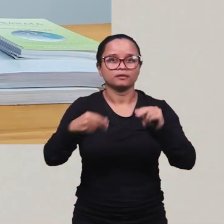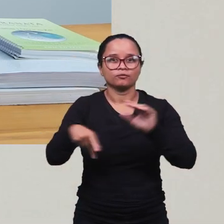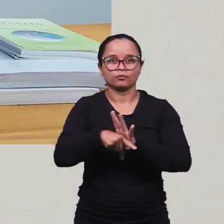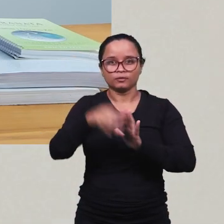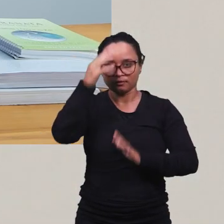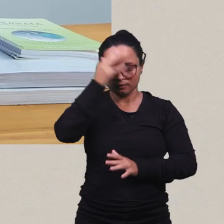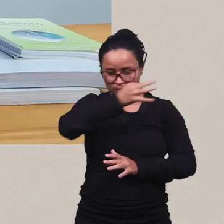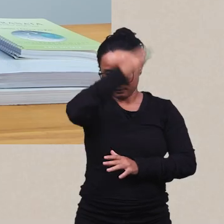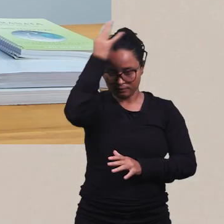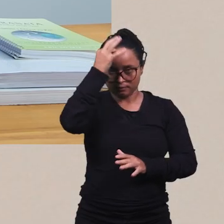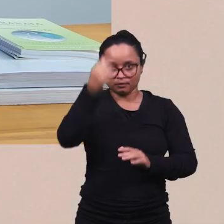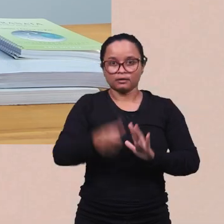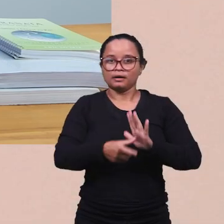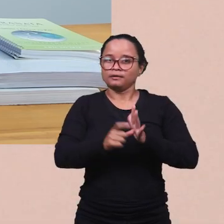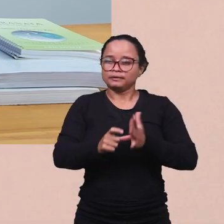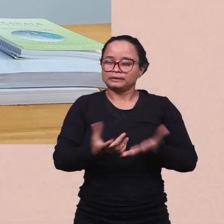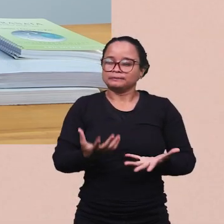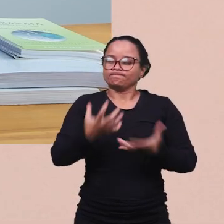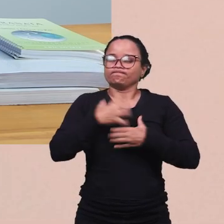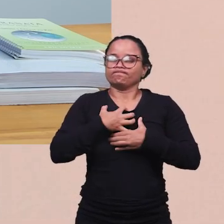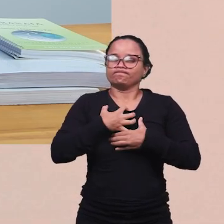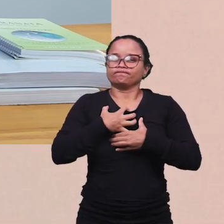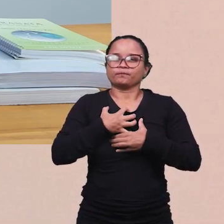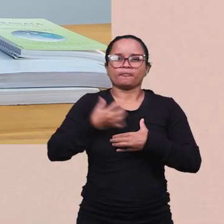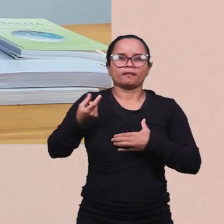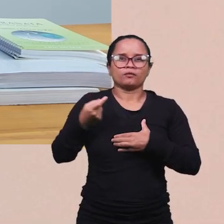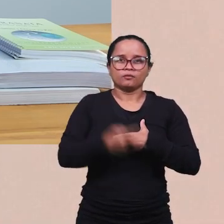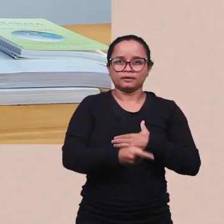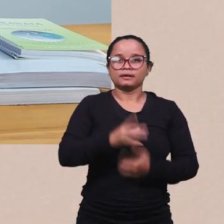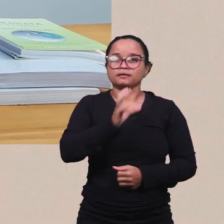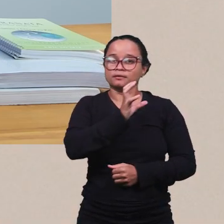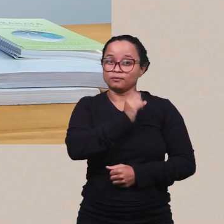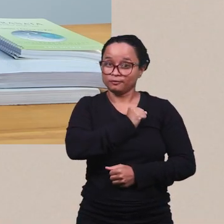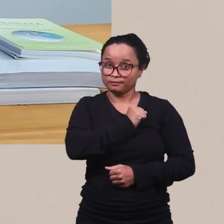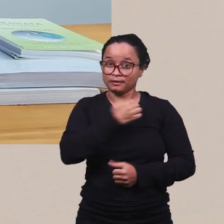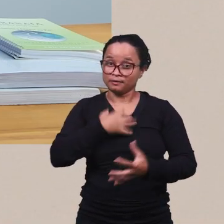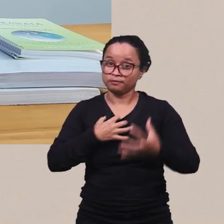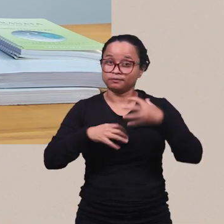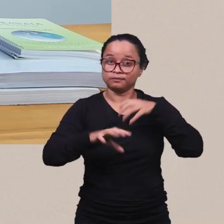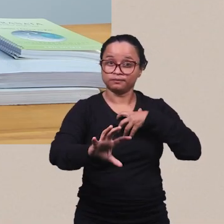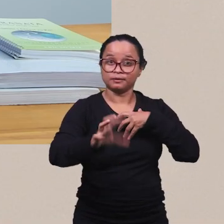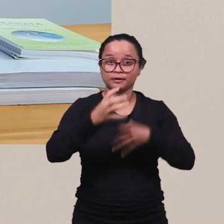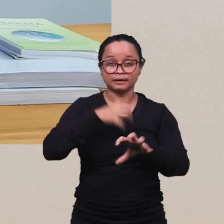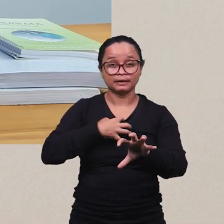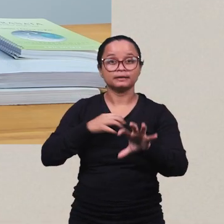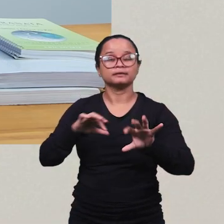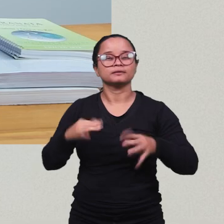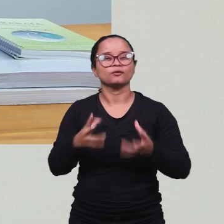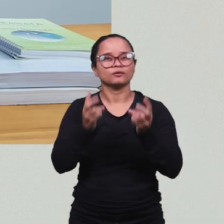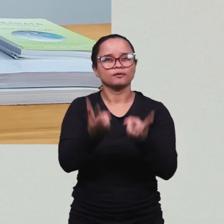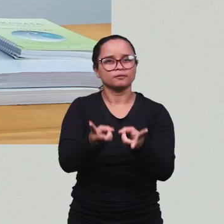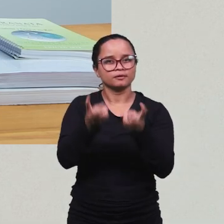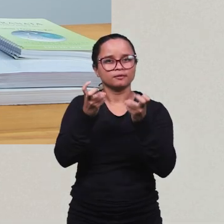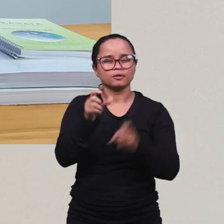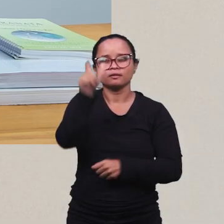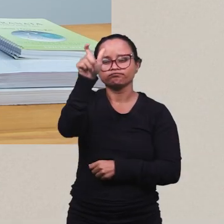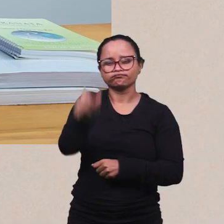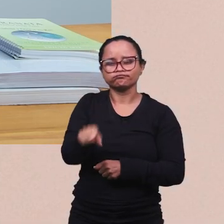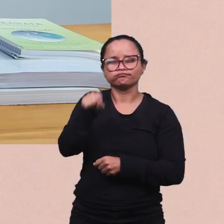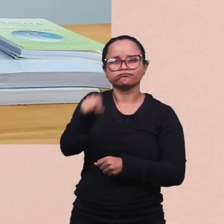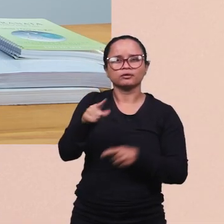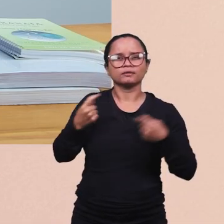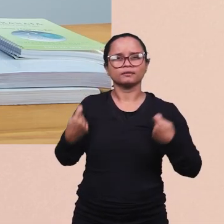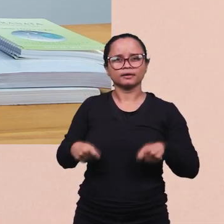Espírito Santo. E, antes de tudo, um sentimento profundo de amor e uma empatia constante. É perceber o que o